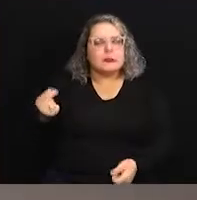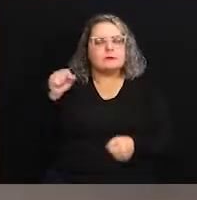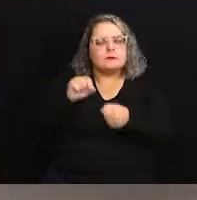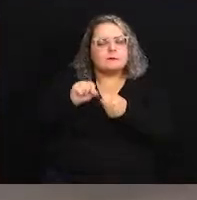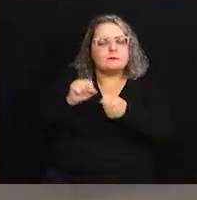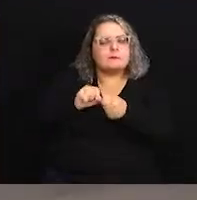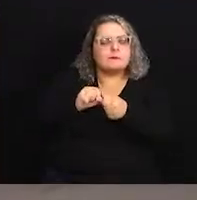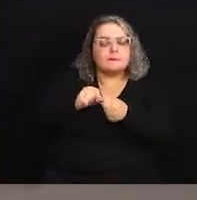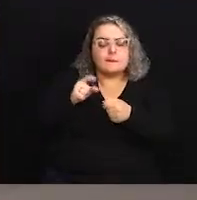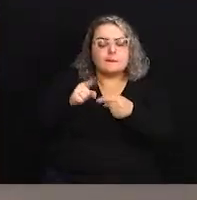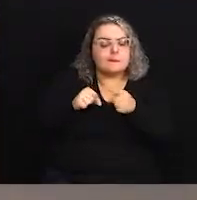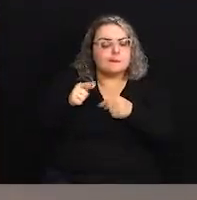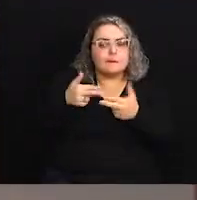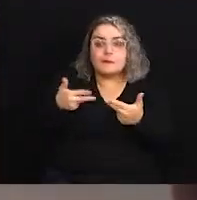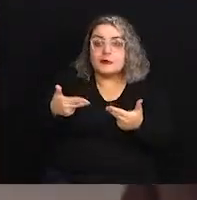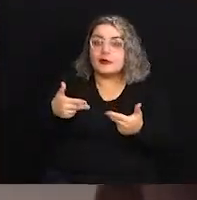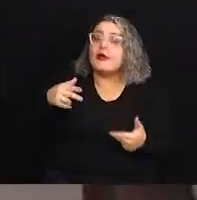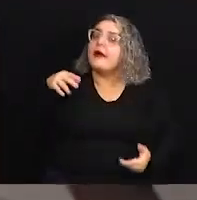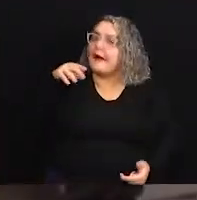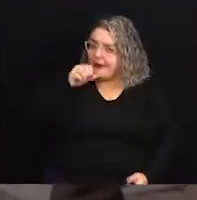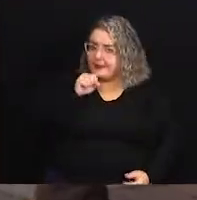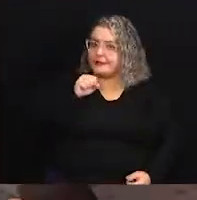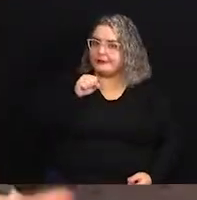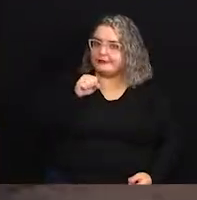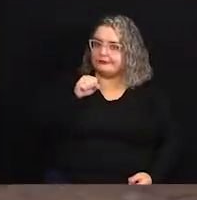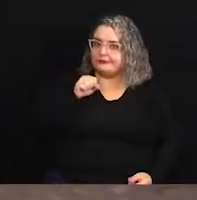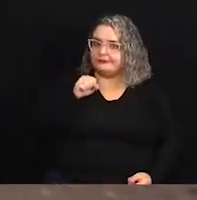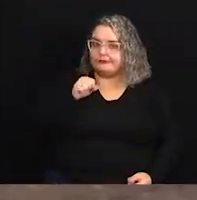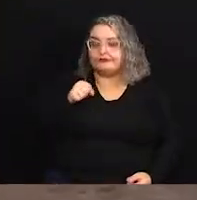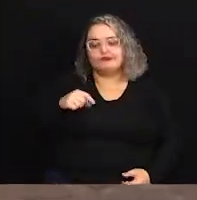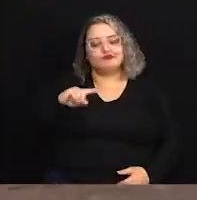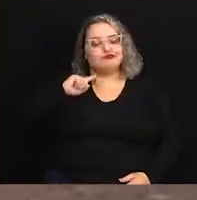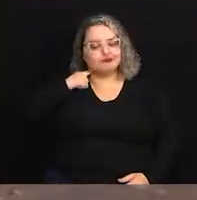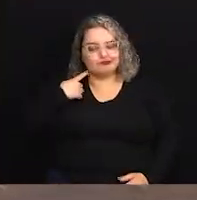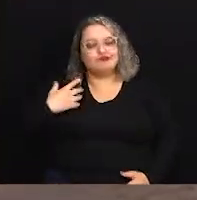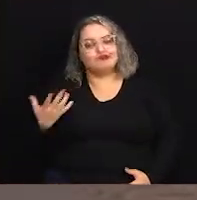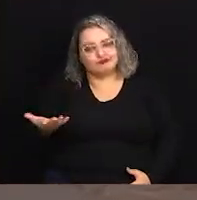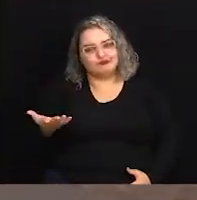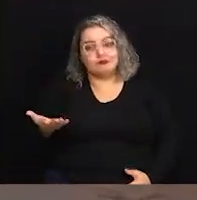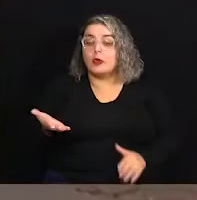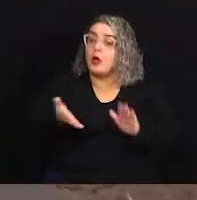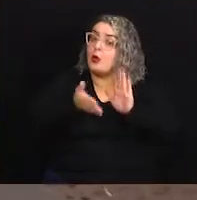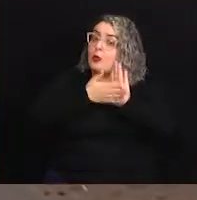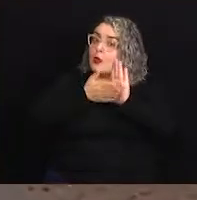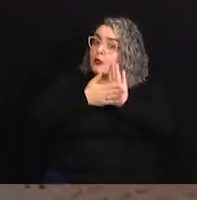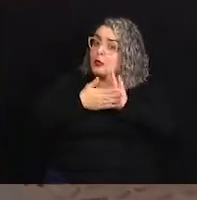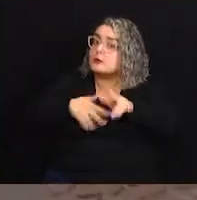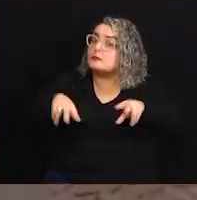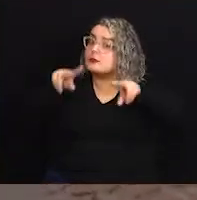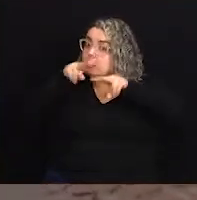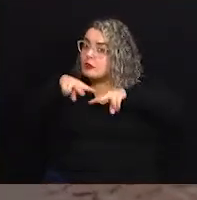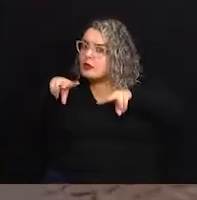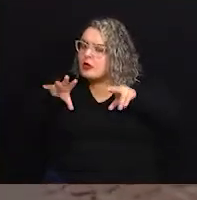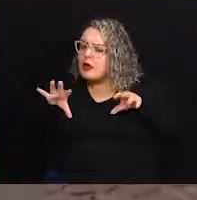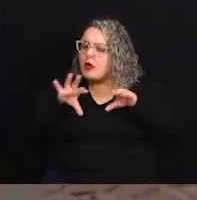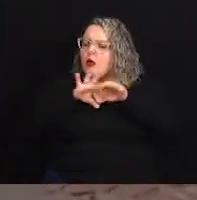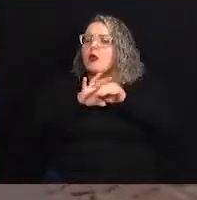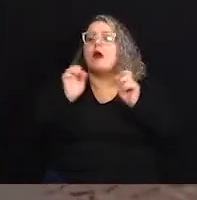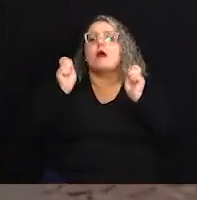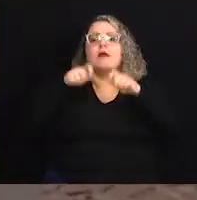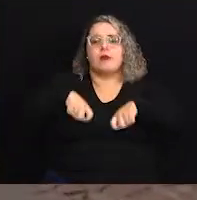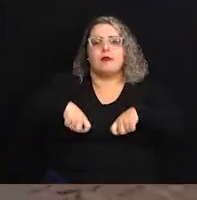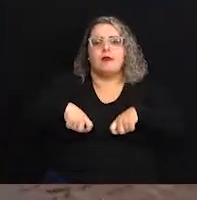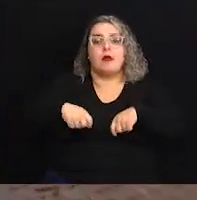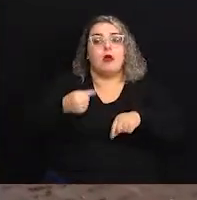ter produtos que logo vão para a lata do lixo. Propostas que visam unir a